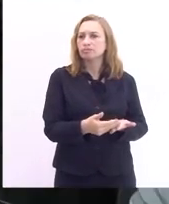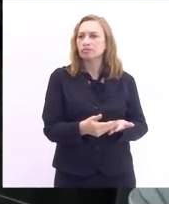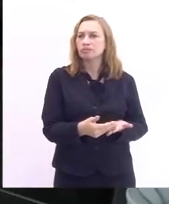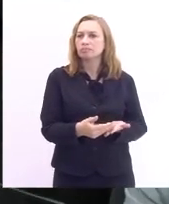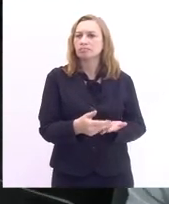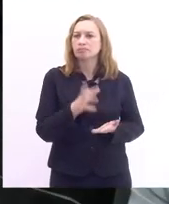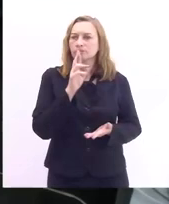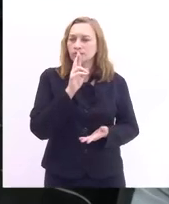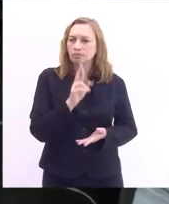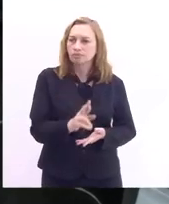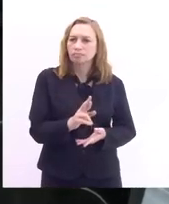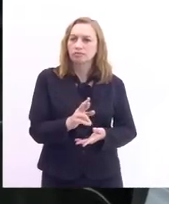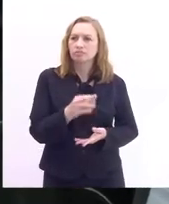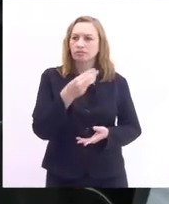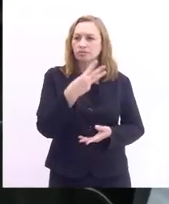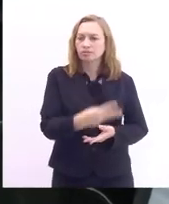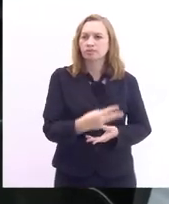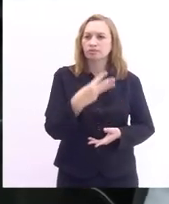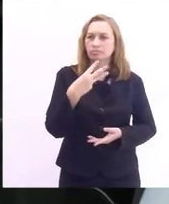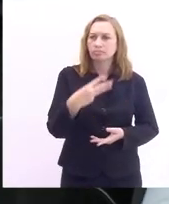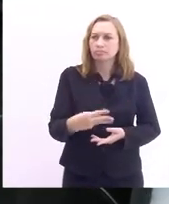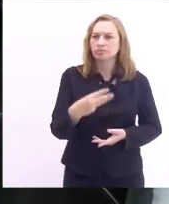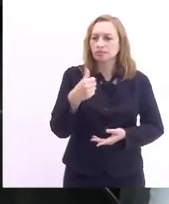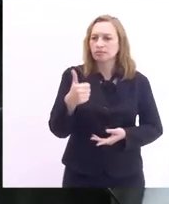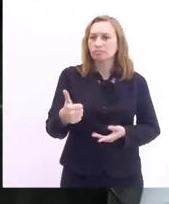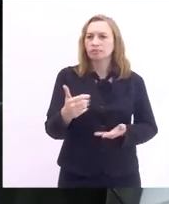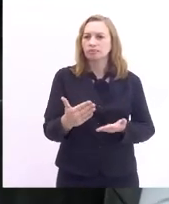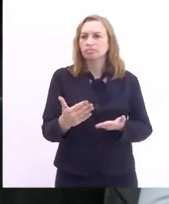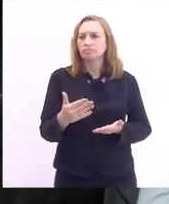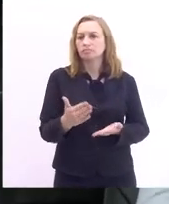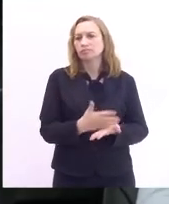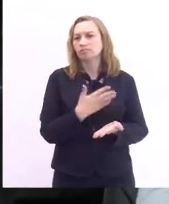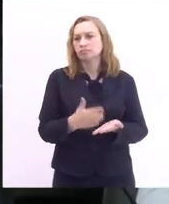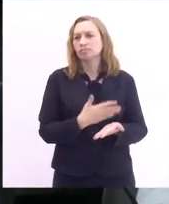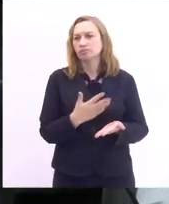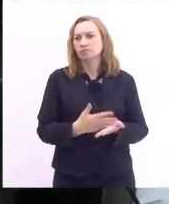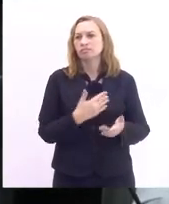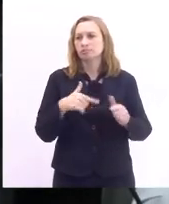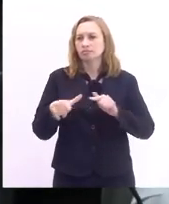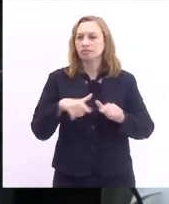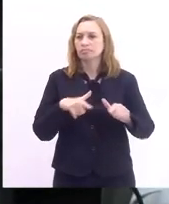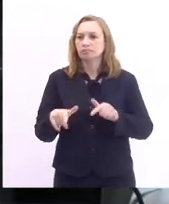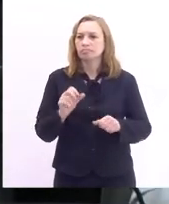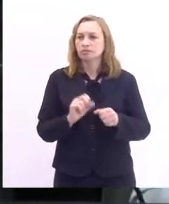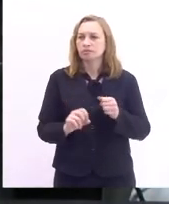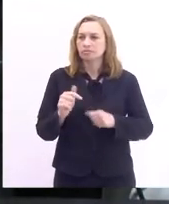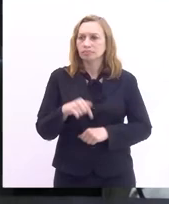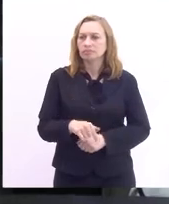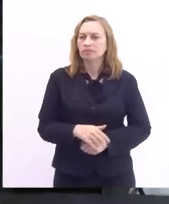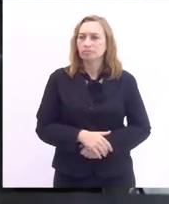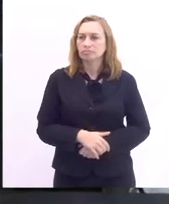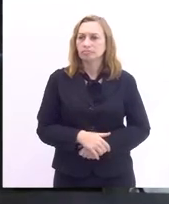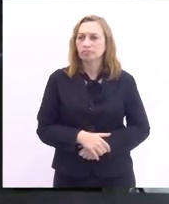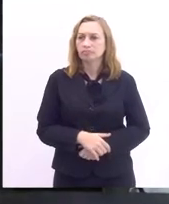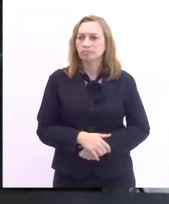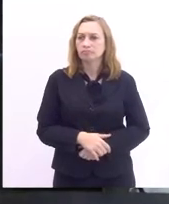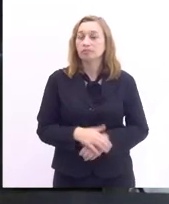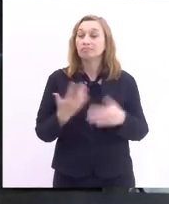do resultado São 300 e 31 páginas de resultado do trabalho que a gente fez aqui